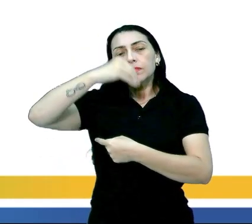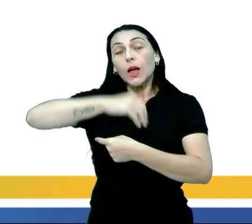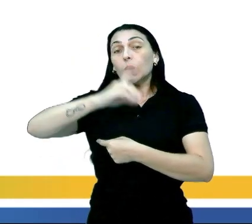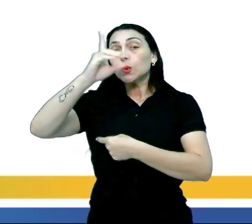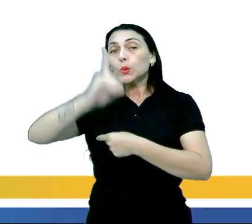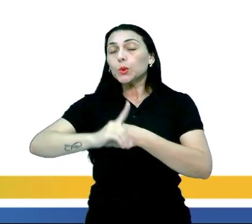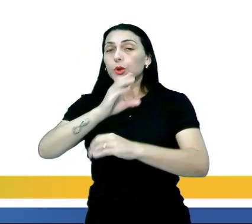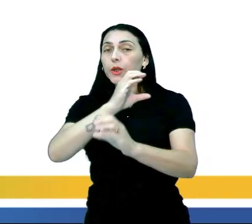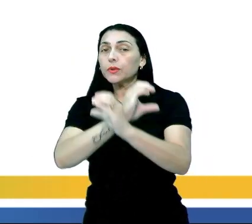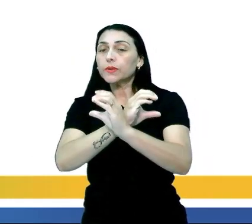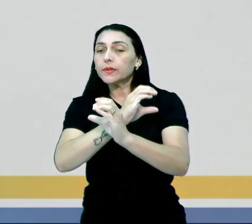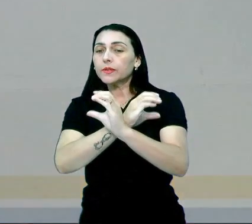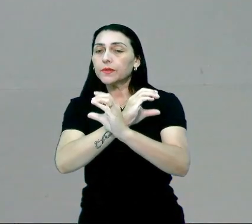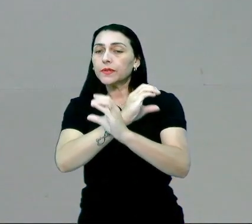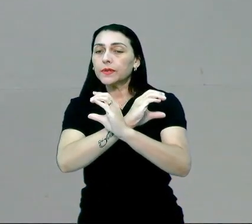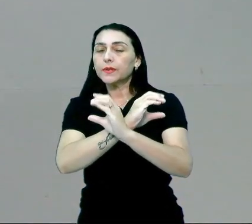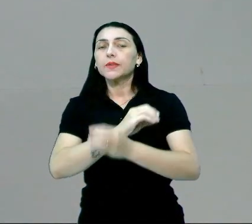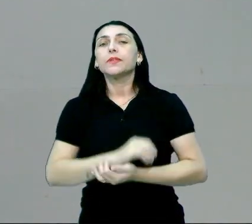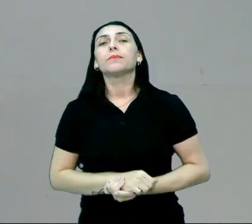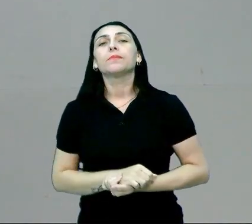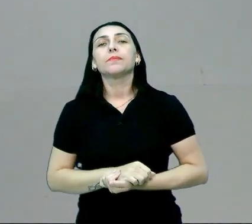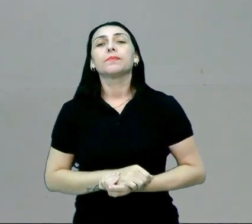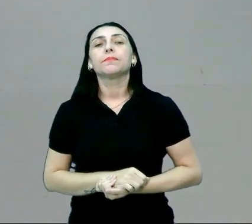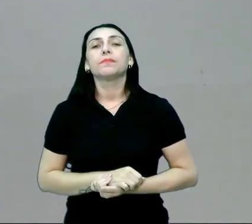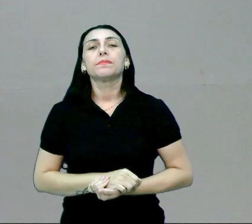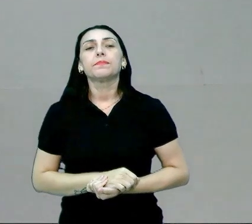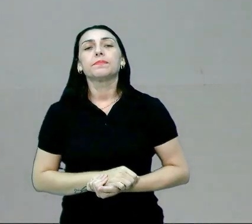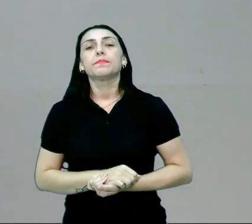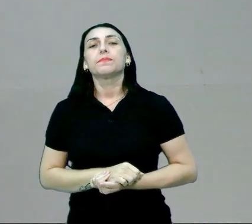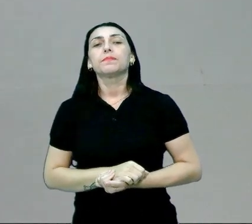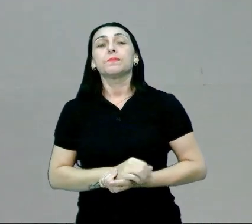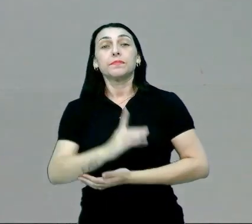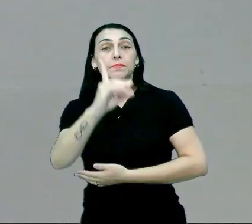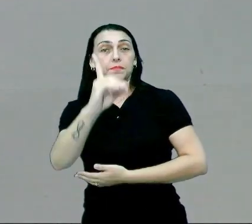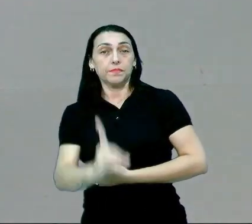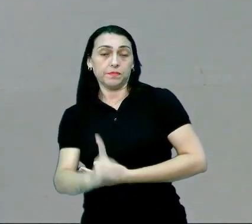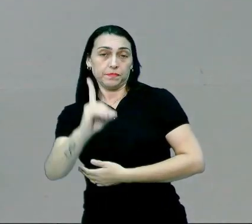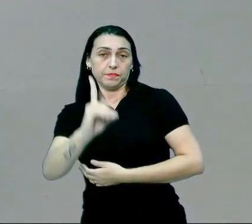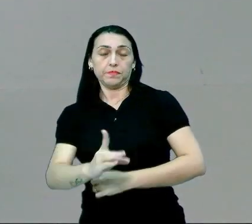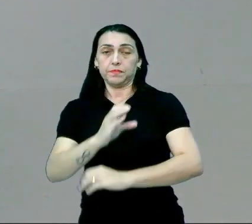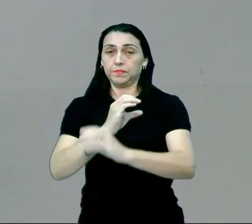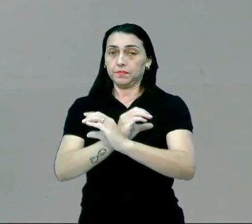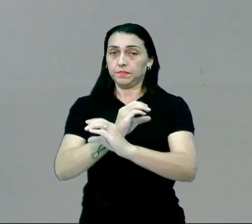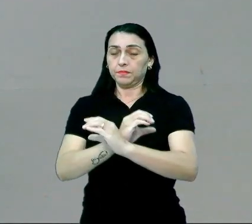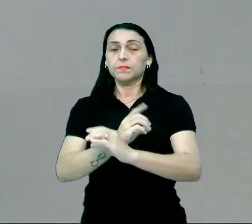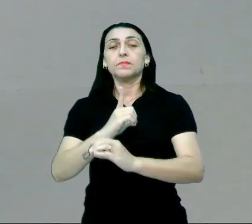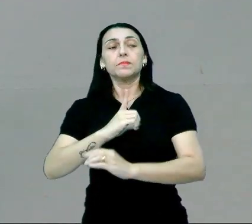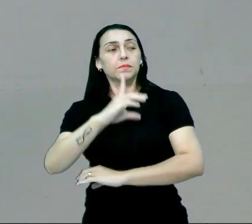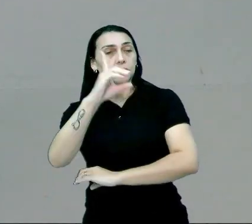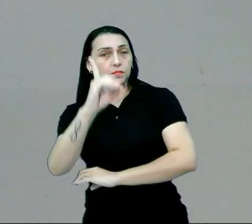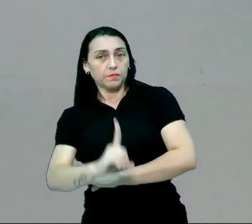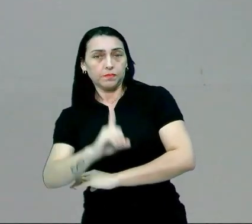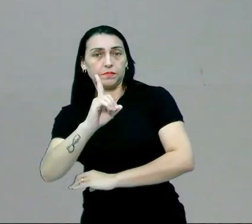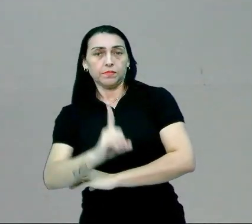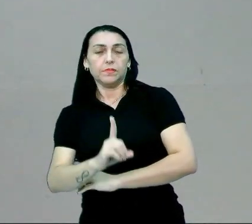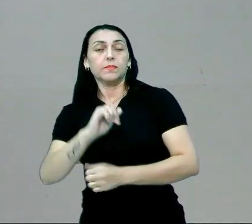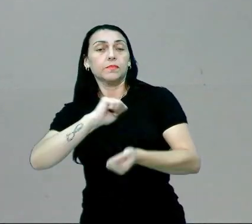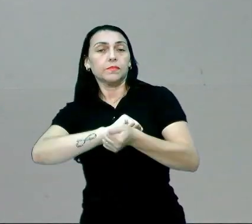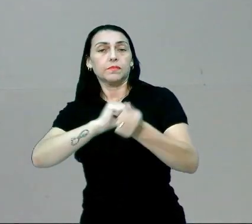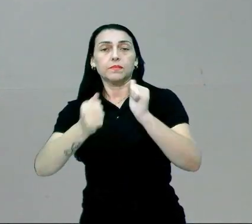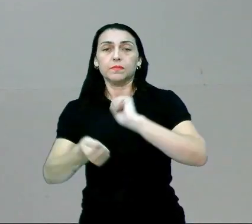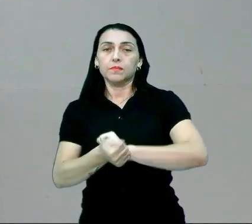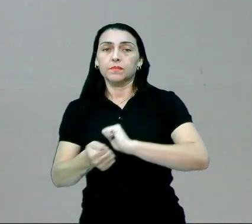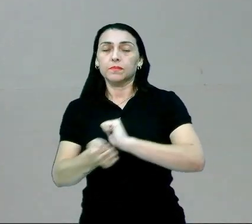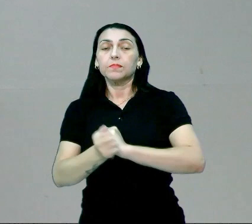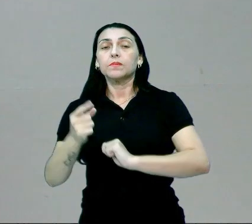bola, enfraquecimento dos direitos civis. Os direitos civis, eles são direitos que eles estão